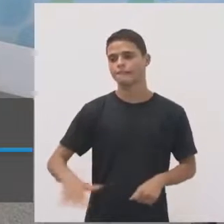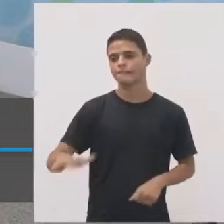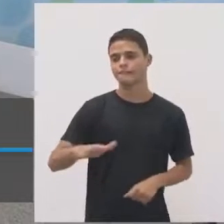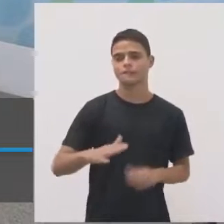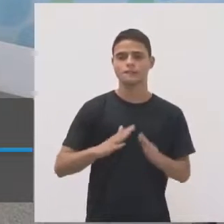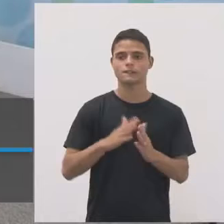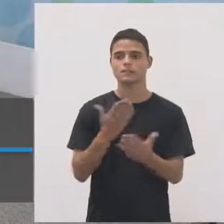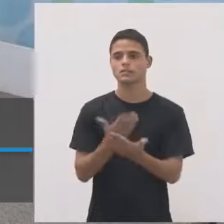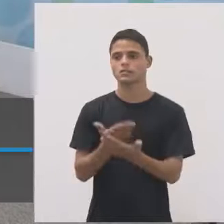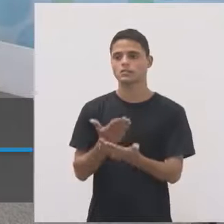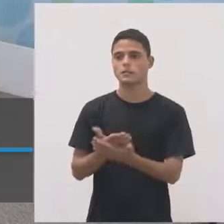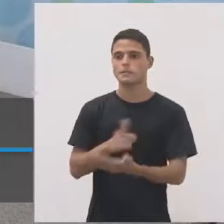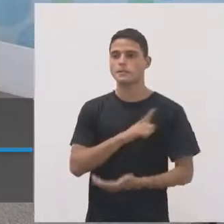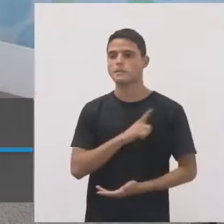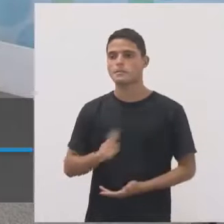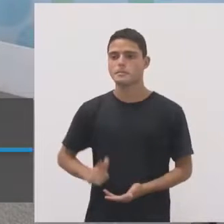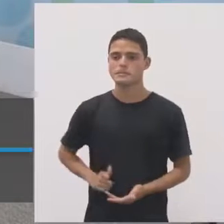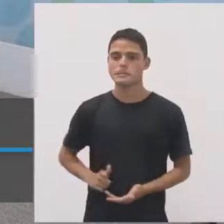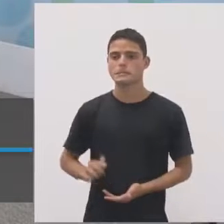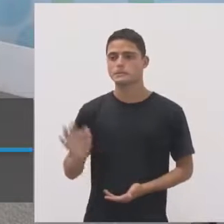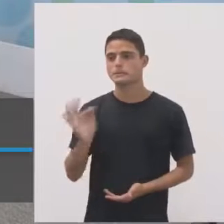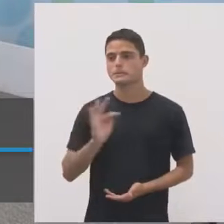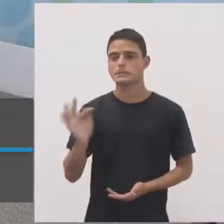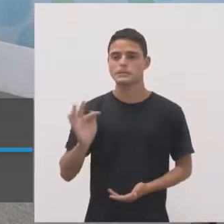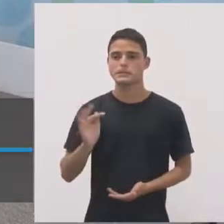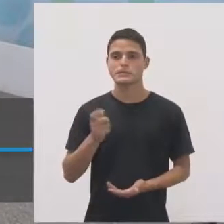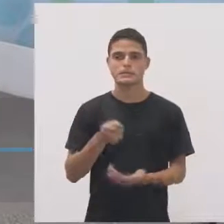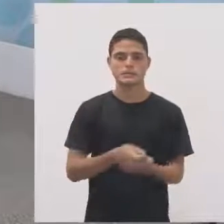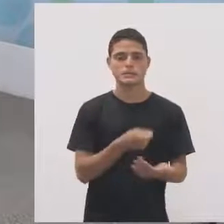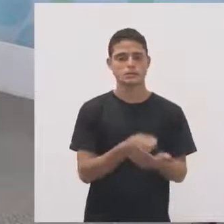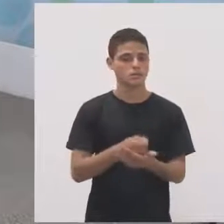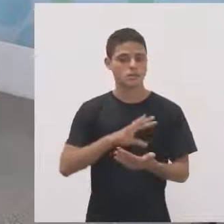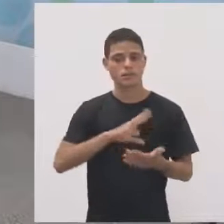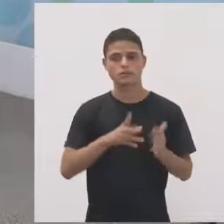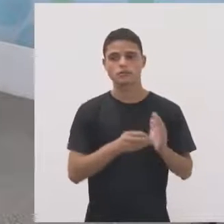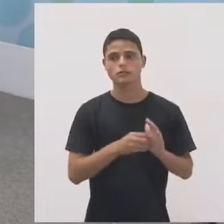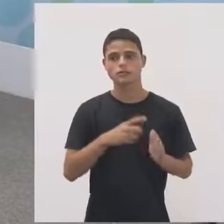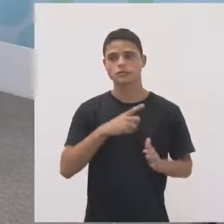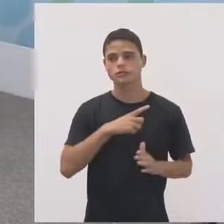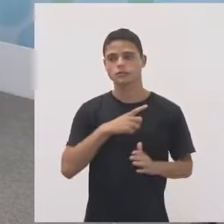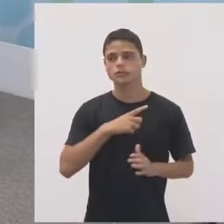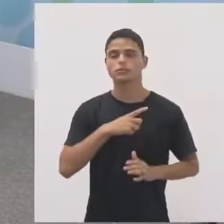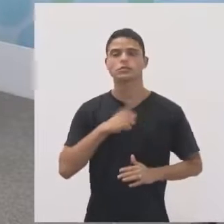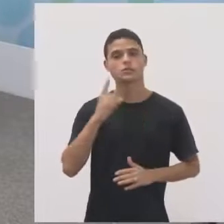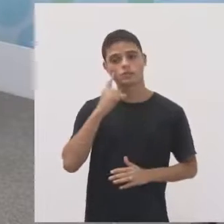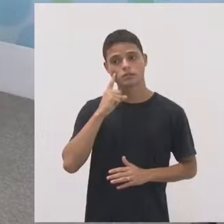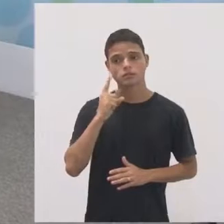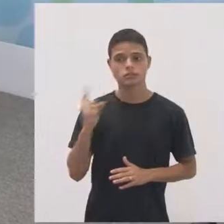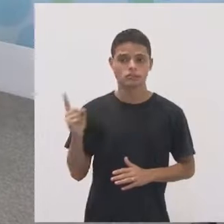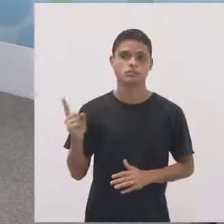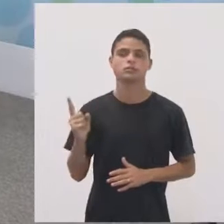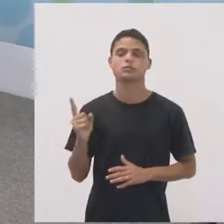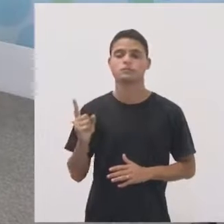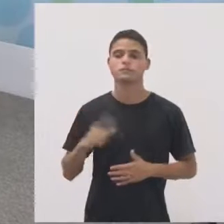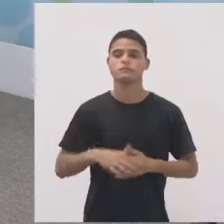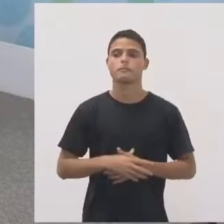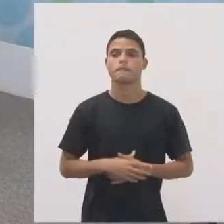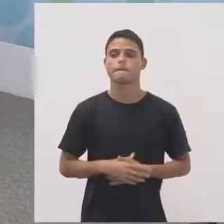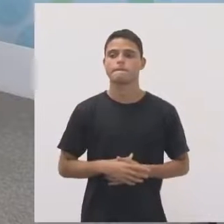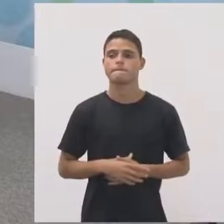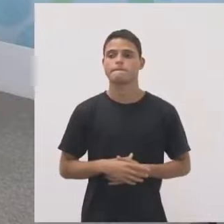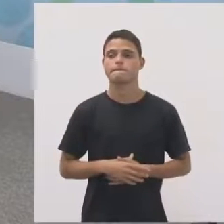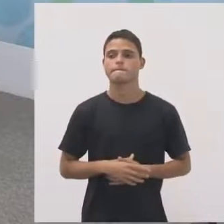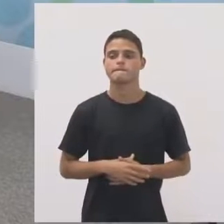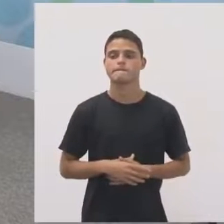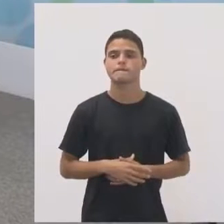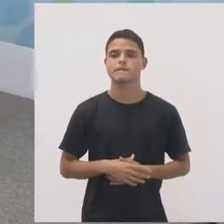do governo do estado de São Paulo, tá bom? Foi uma compra centralizada. Tanto que tem até o símbolo aqui, tem, né? Tem até o símbolo aqui. Se a câmera